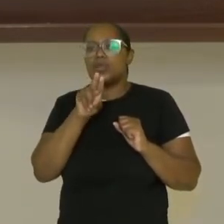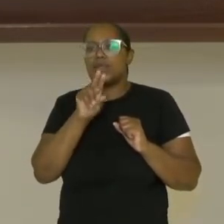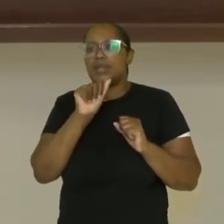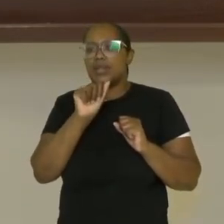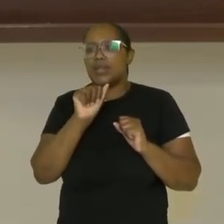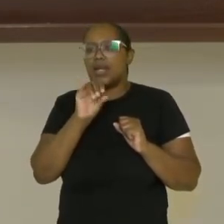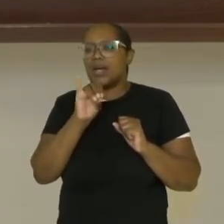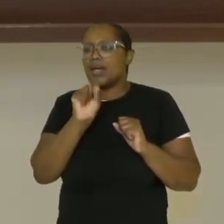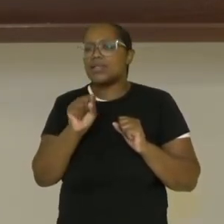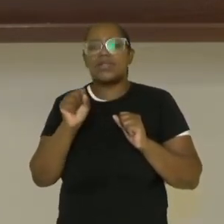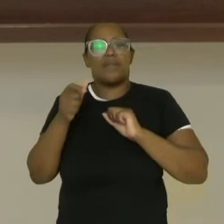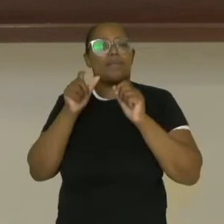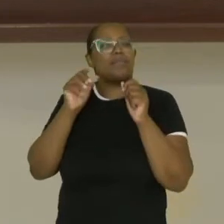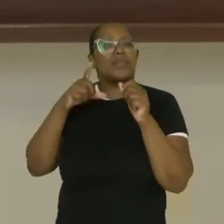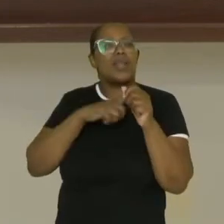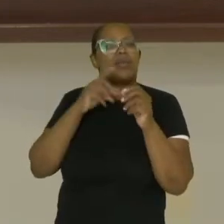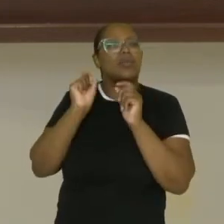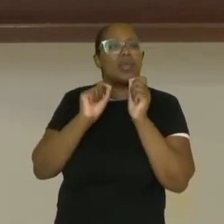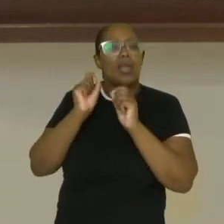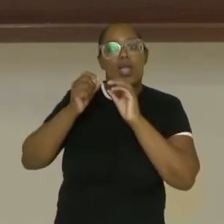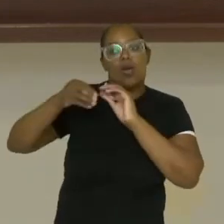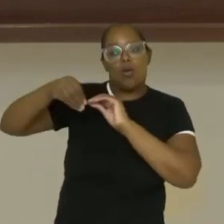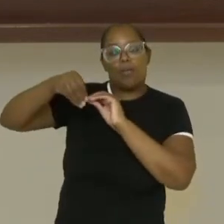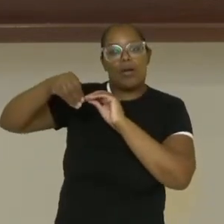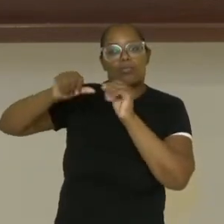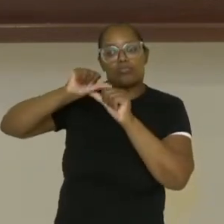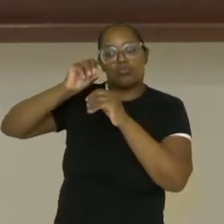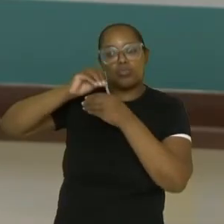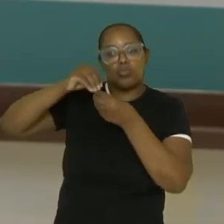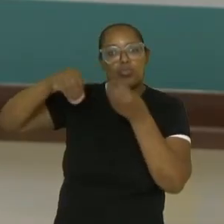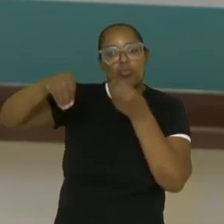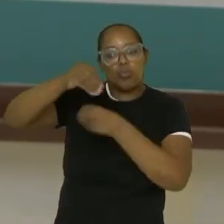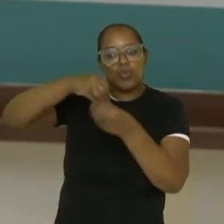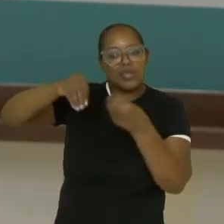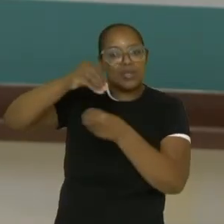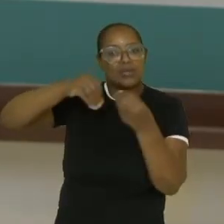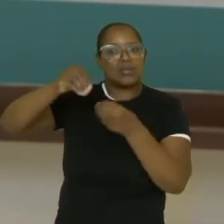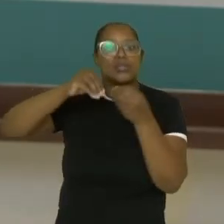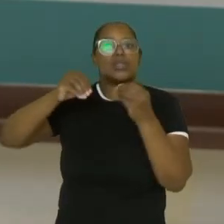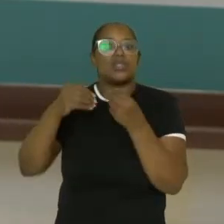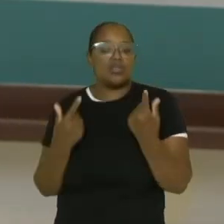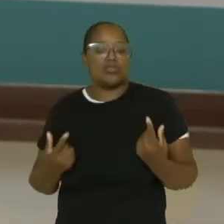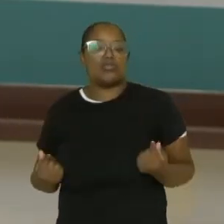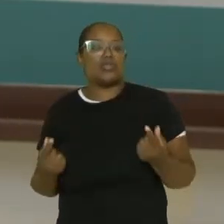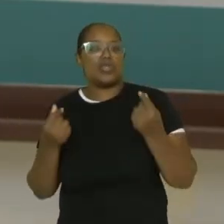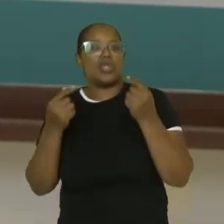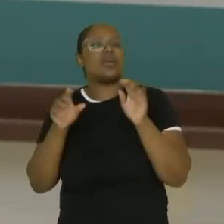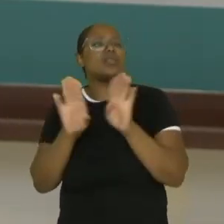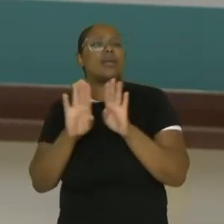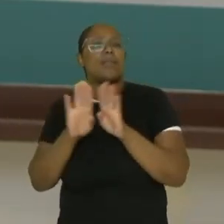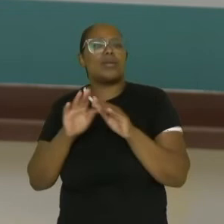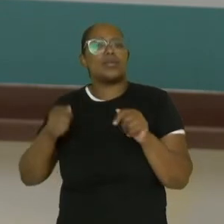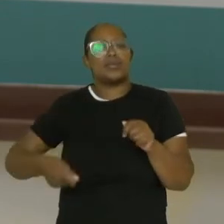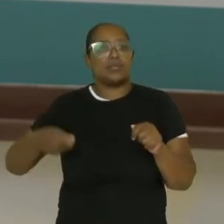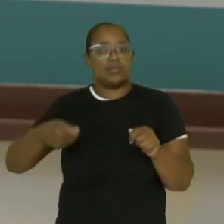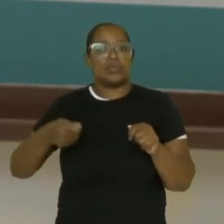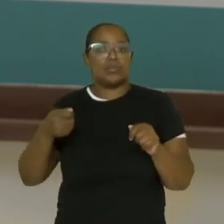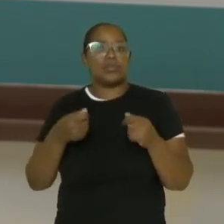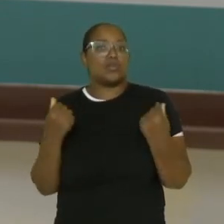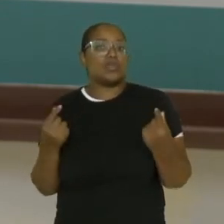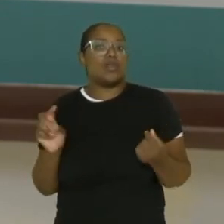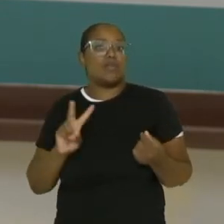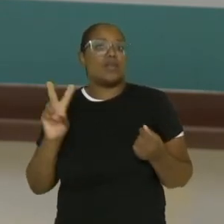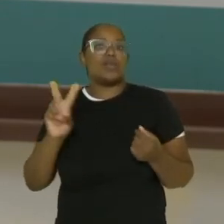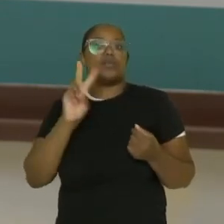instituições financeiras muito maior, possibilitado com a inserção das bolsas de valores, que fazem com que literalmente o fatiamento